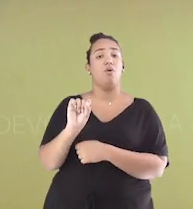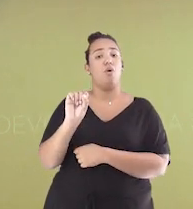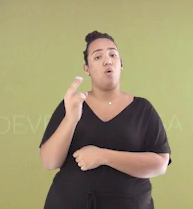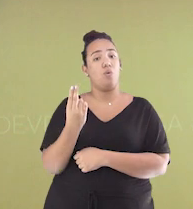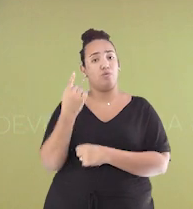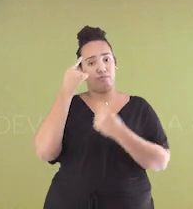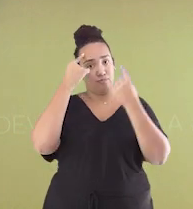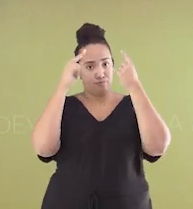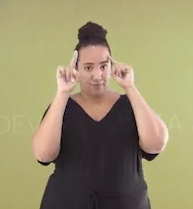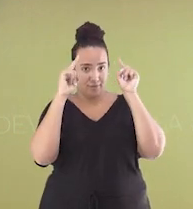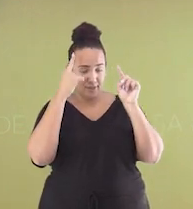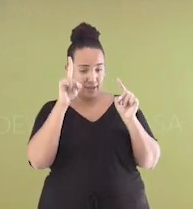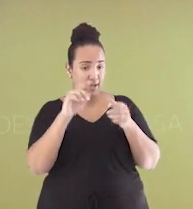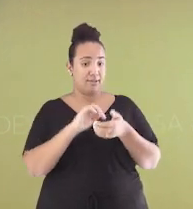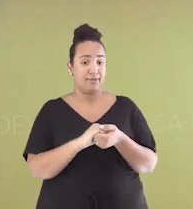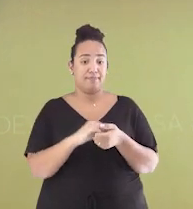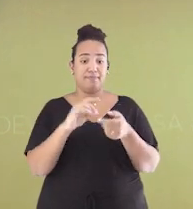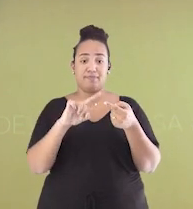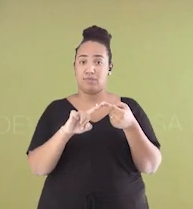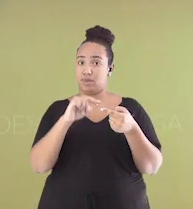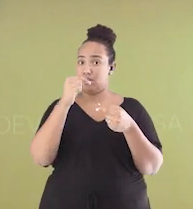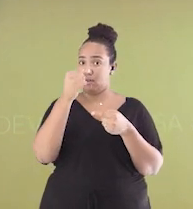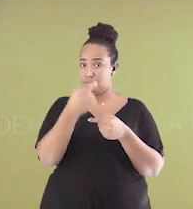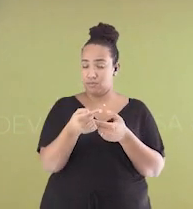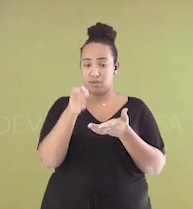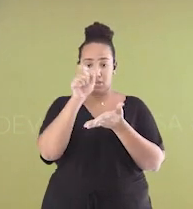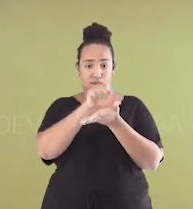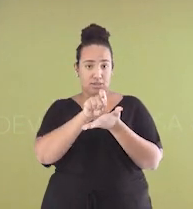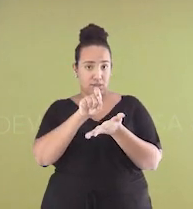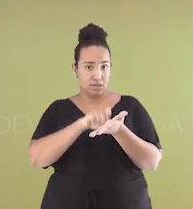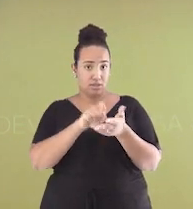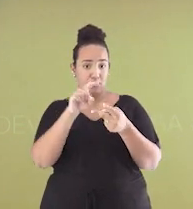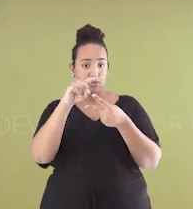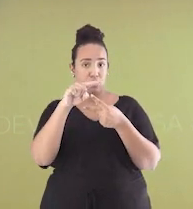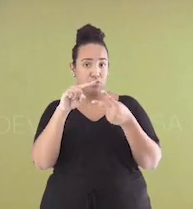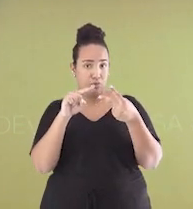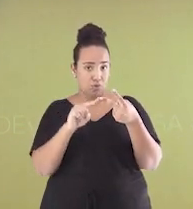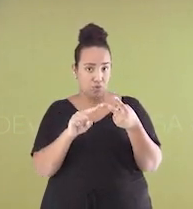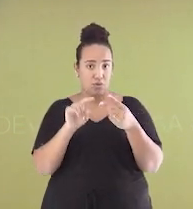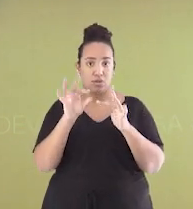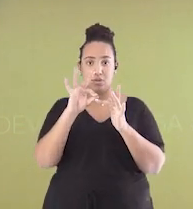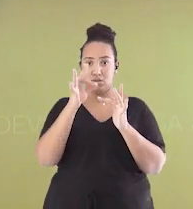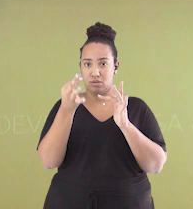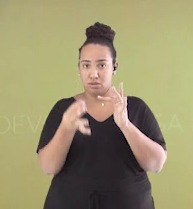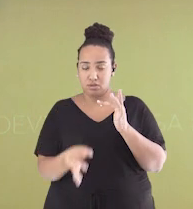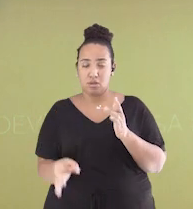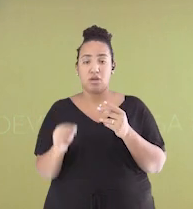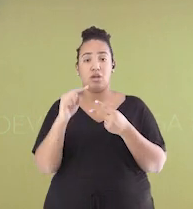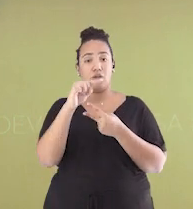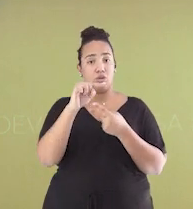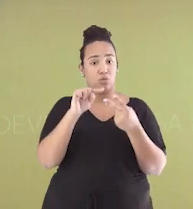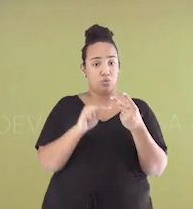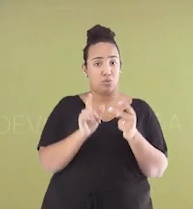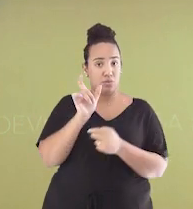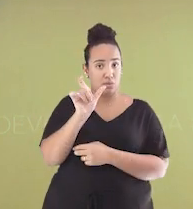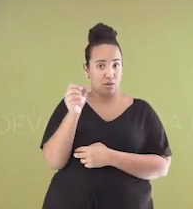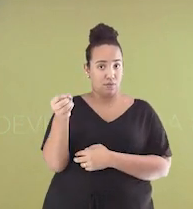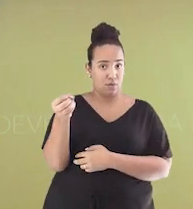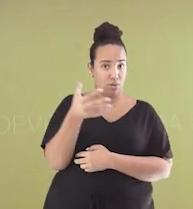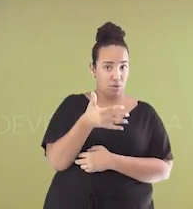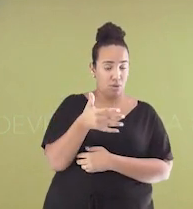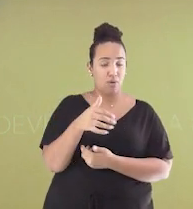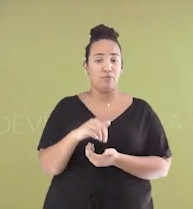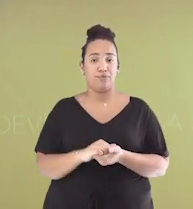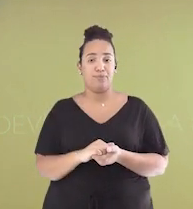neologismos. Depois, escrevam 2 arcaísmos e 2 neologismos. Respondam no seu